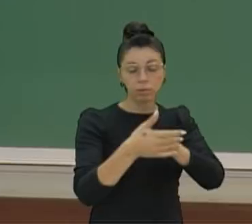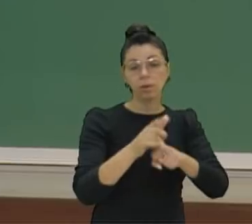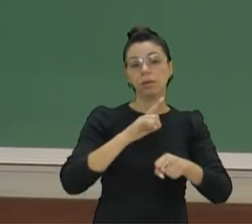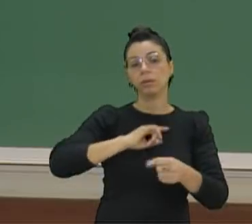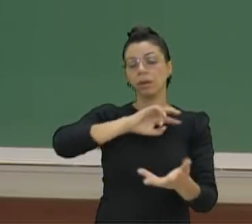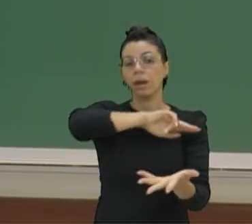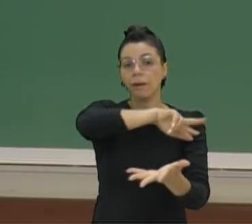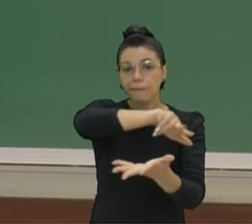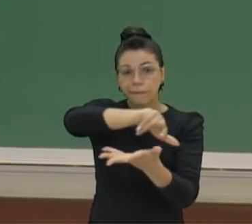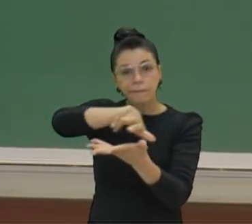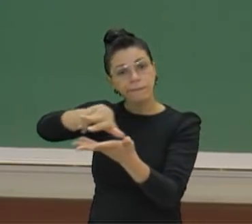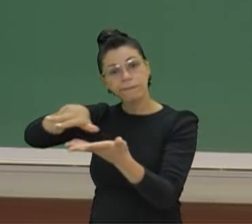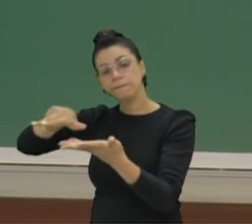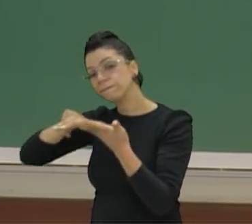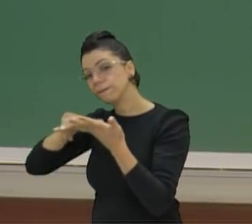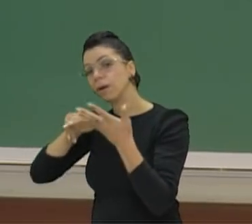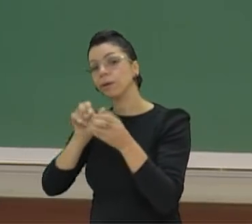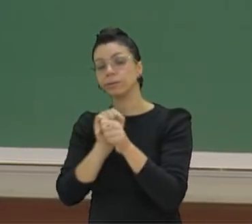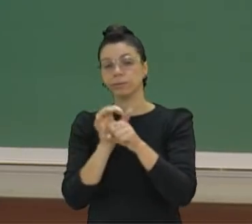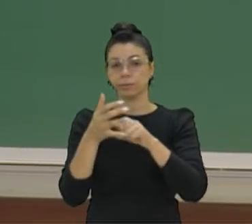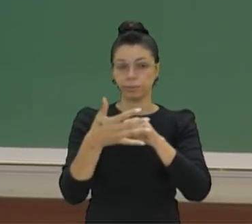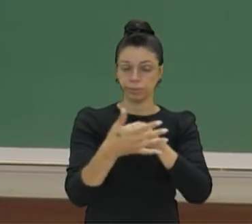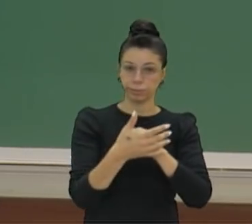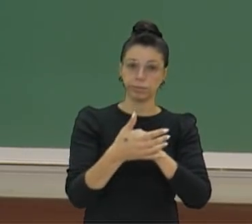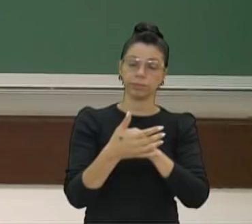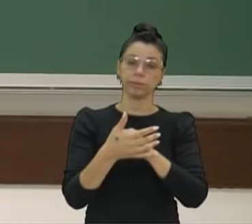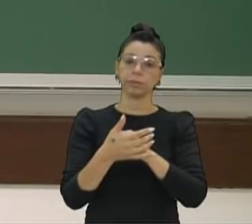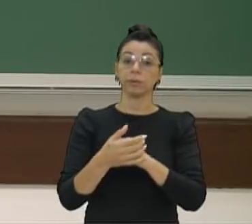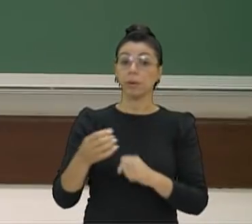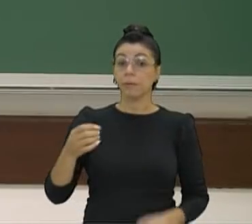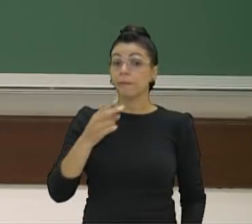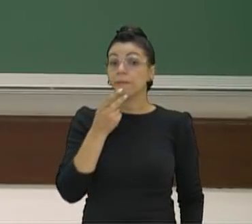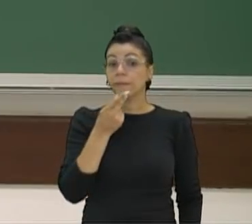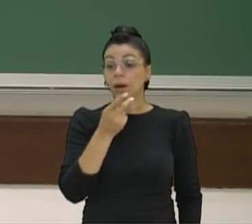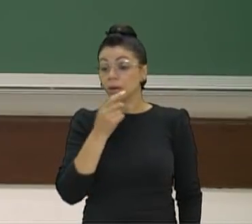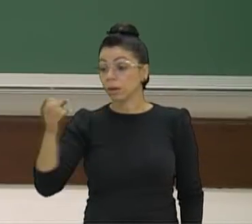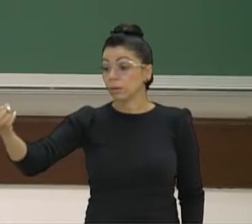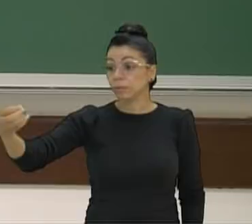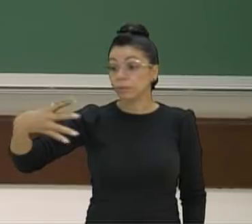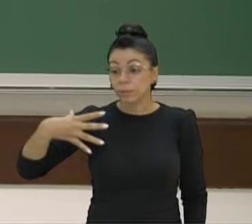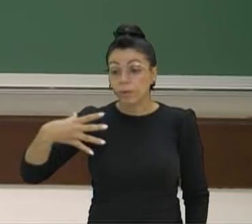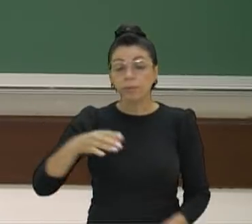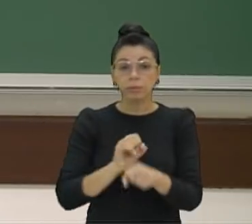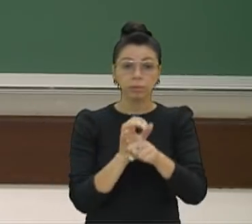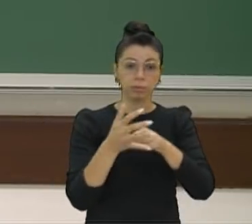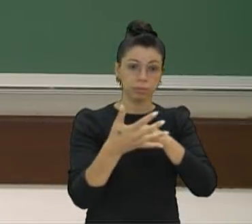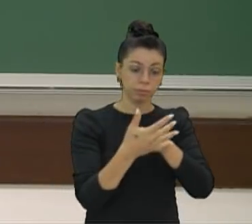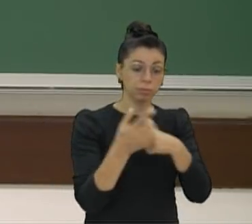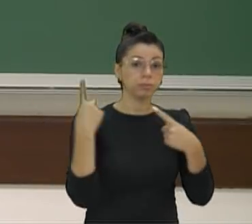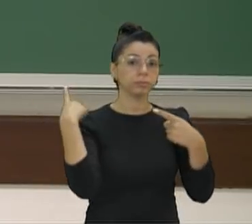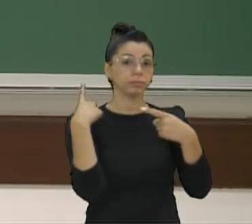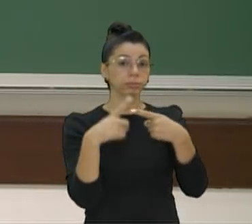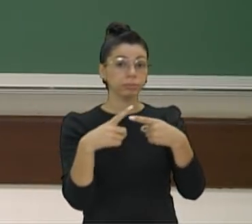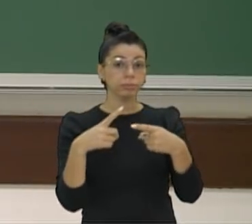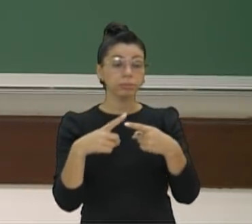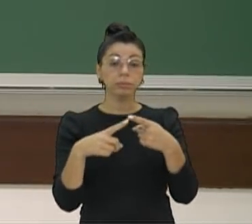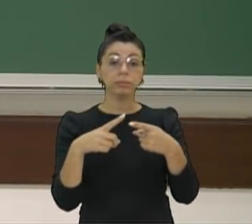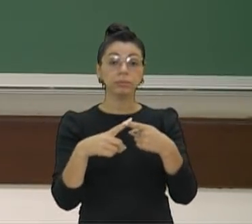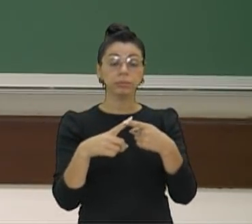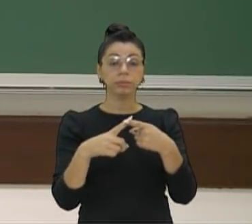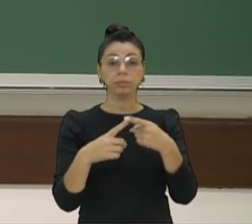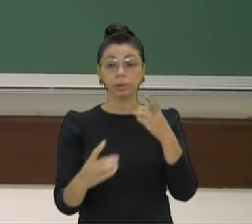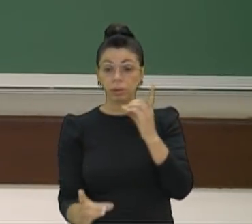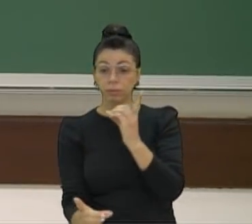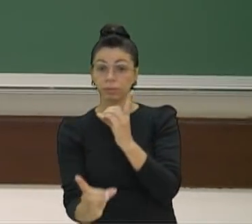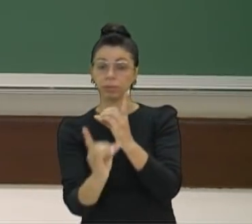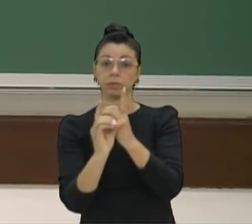coronavírus. Esse não é o único, né? Mas este a gente chama de novo coronavírus justamente porque, né, ele foi